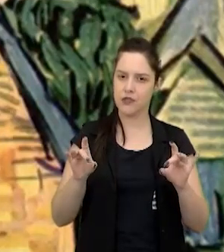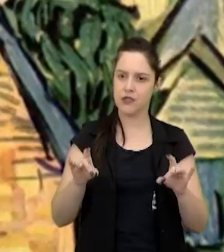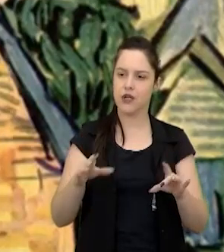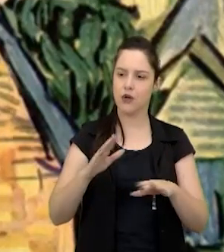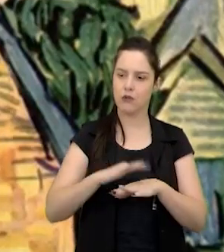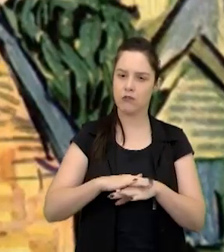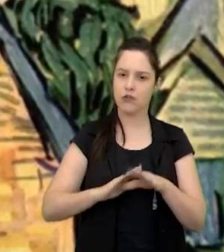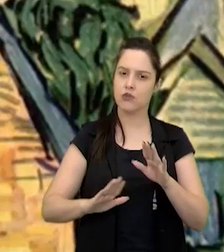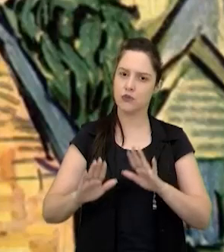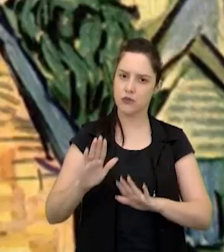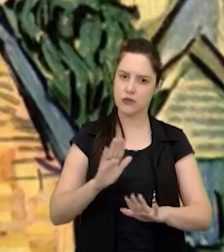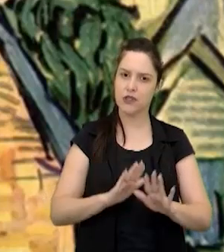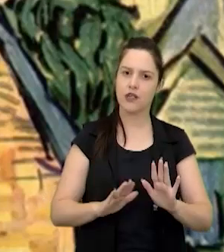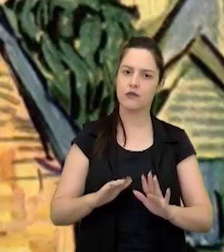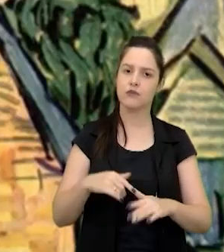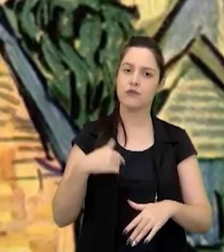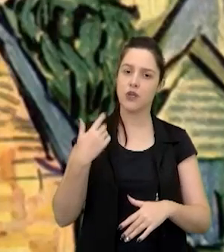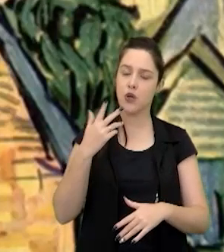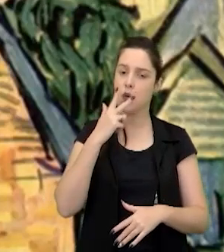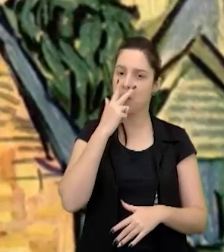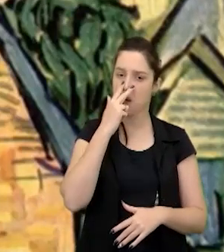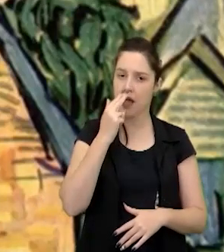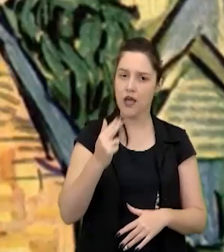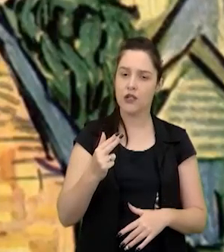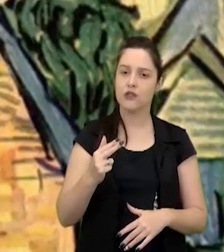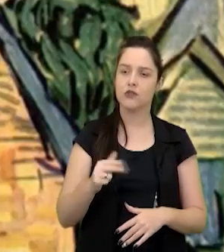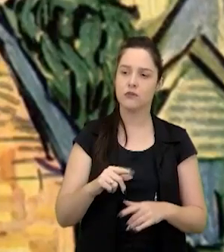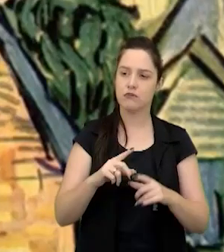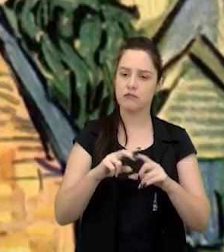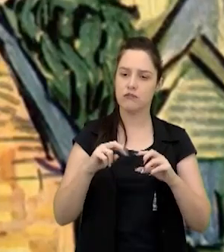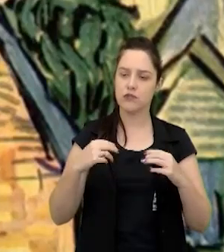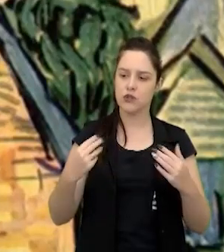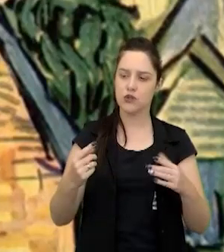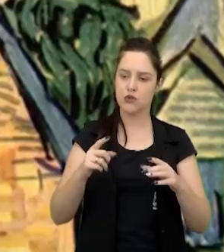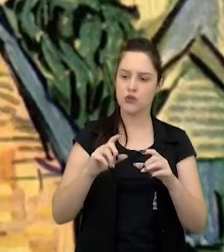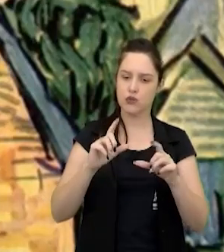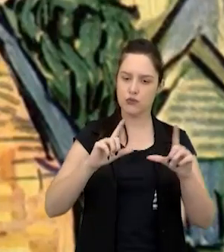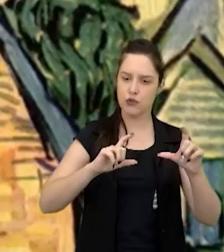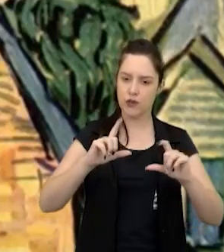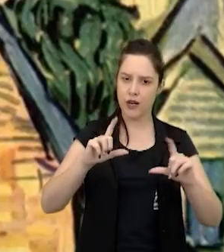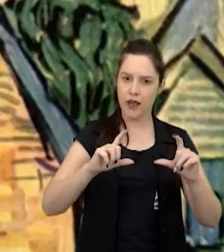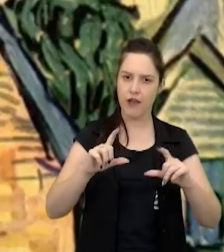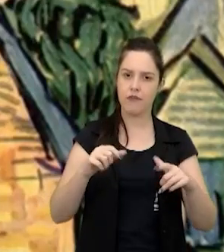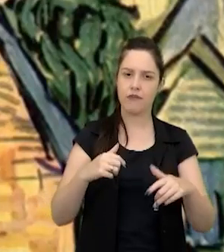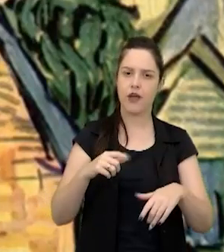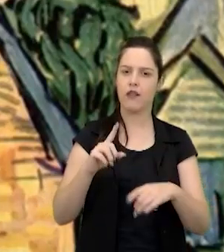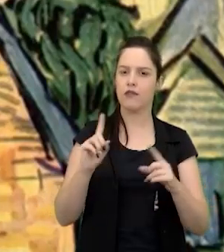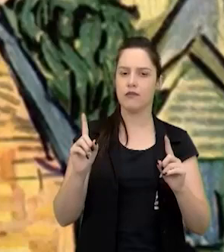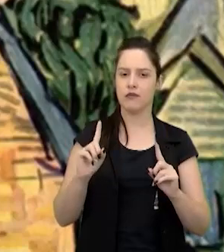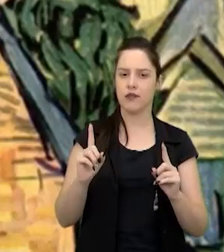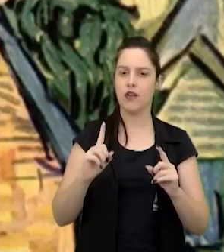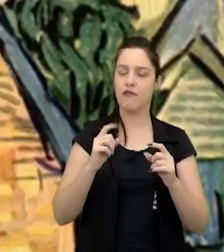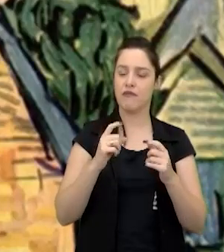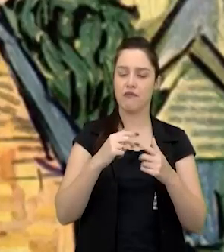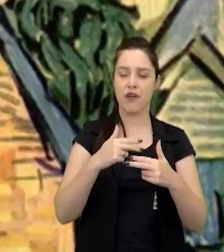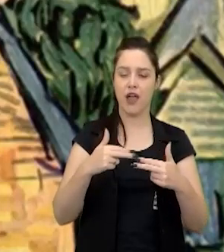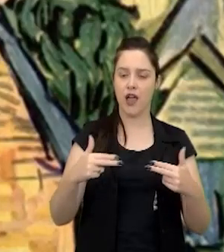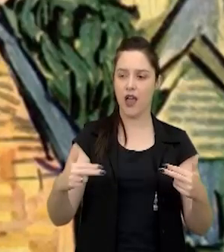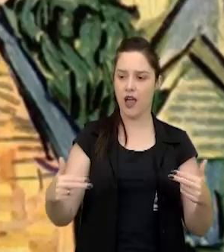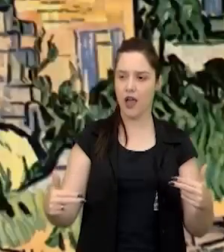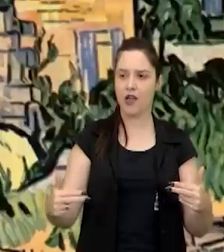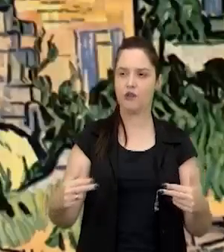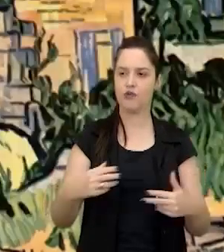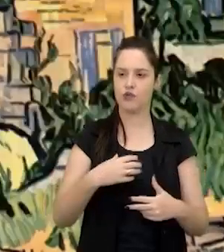de cuidado. Então, eu acho que você pode chegar nesse momento e fotografar, mas vou fotografar um determinado aspecto. Aí tem que pensar em